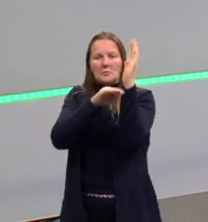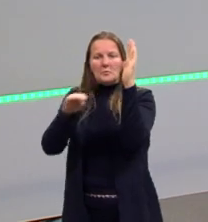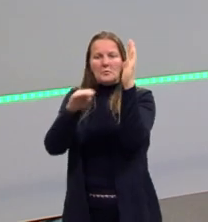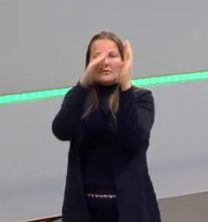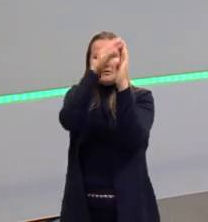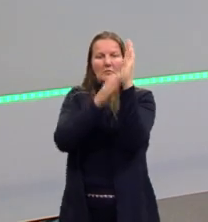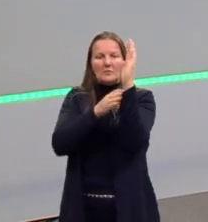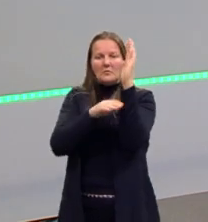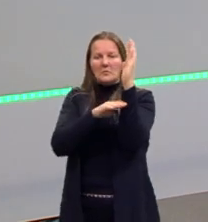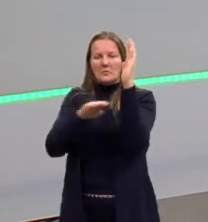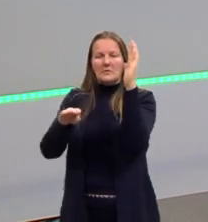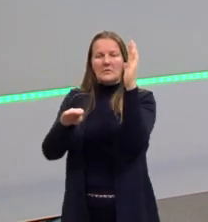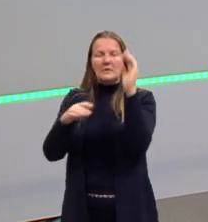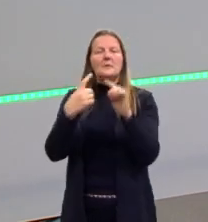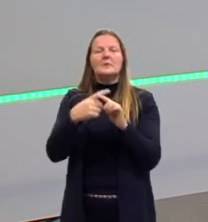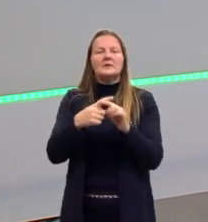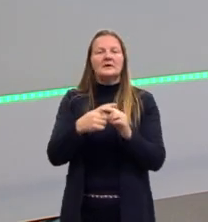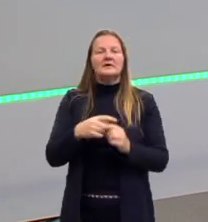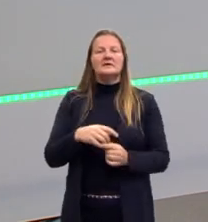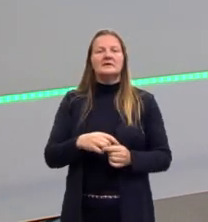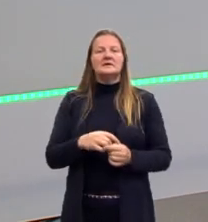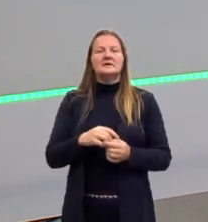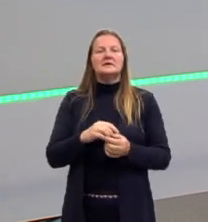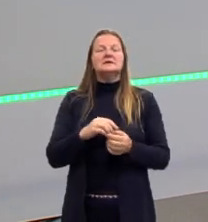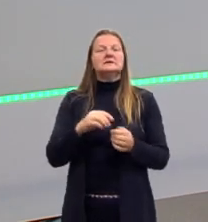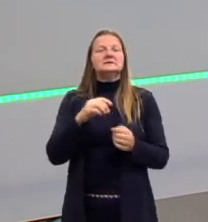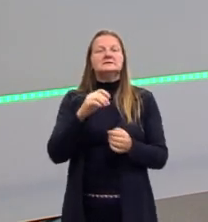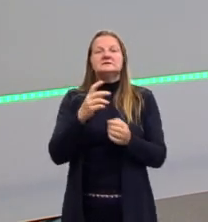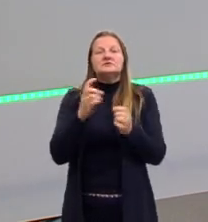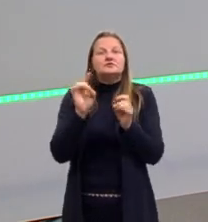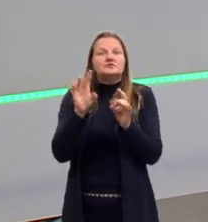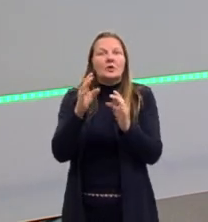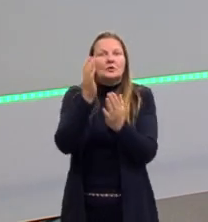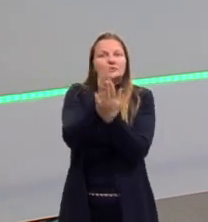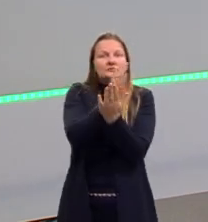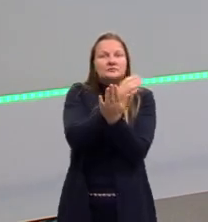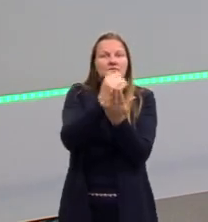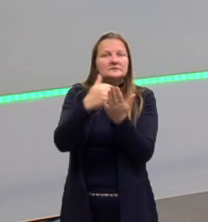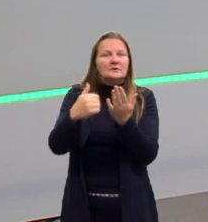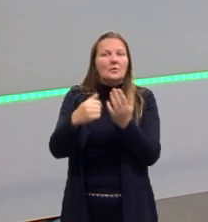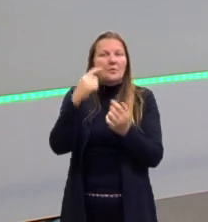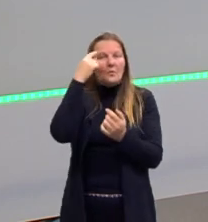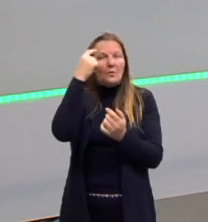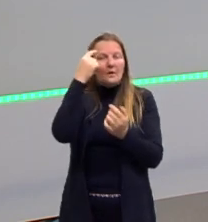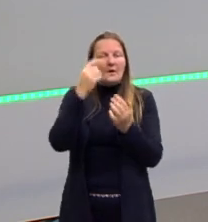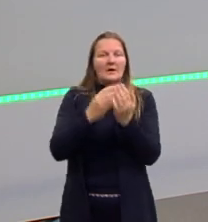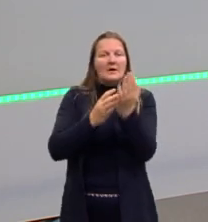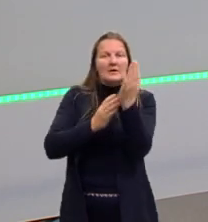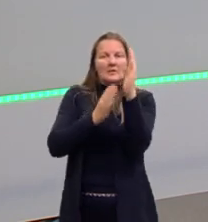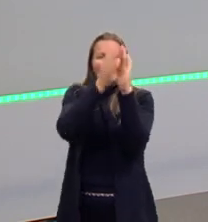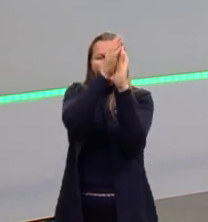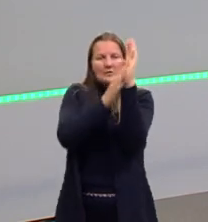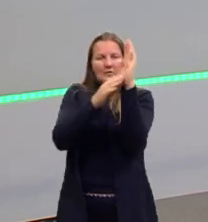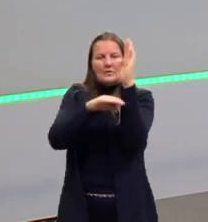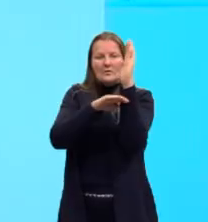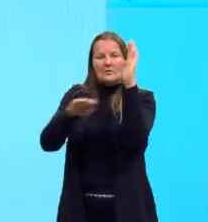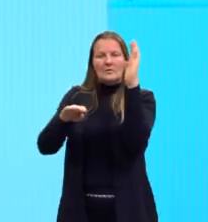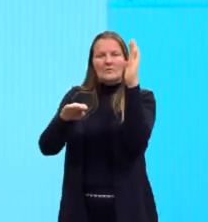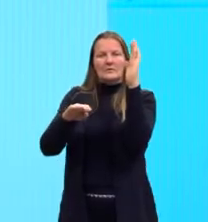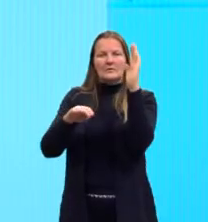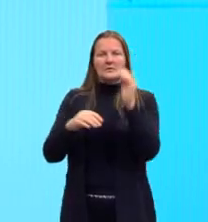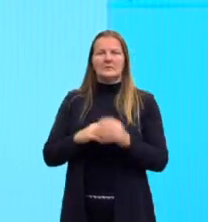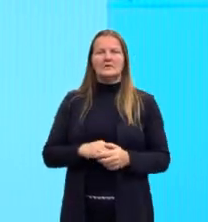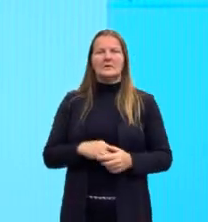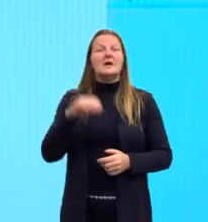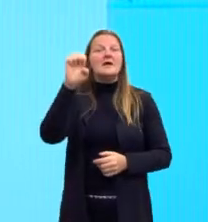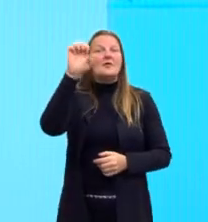tem um ângulo reto né vai seguir justamente ainda essas delimitações que foram utilizados